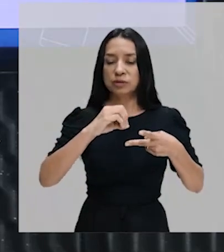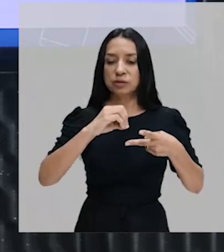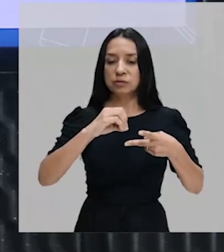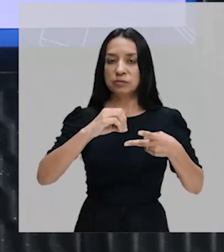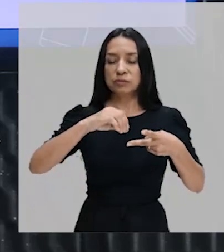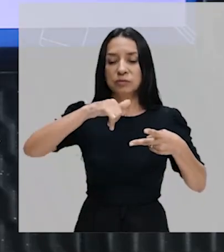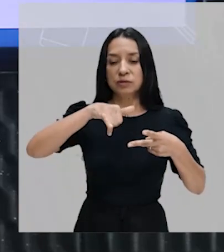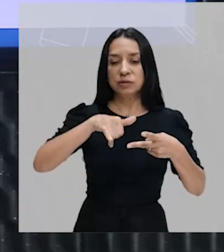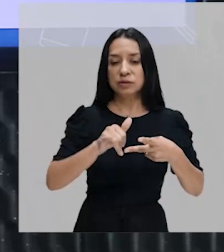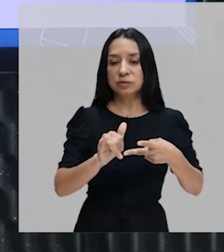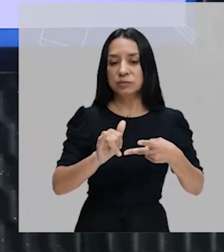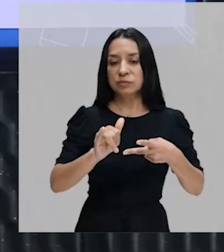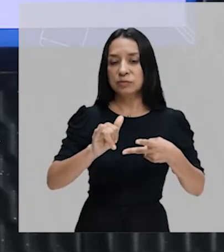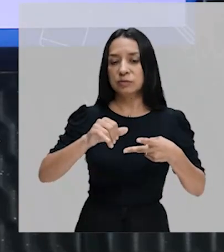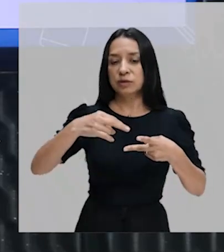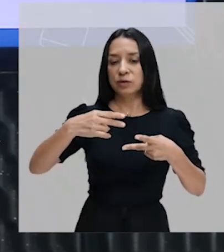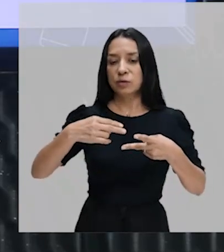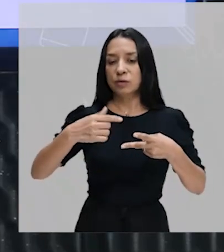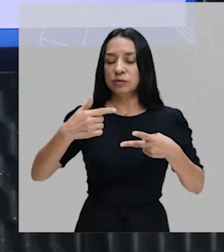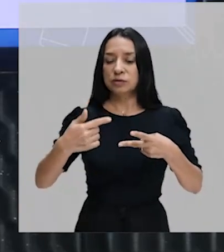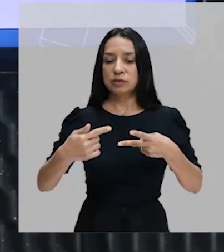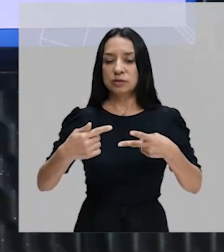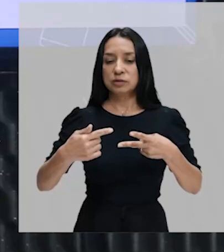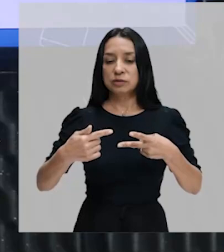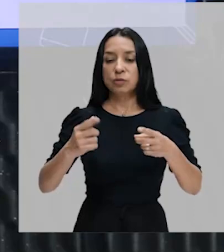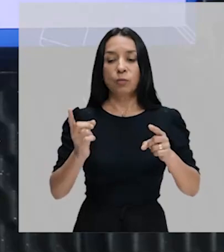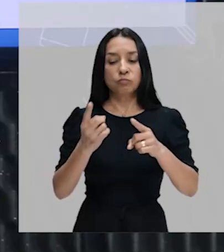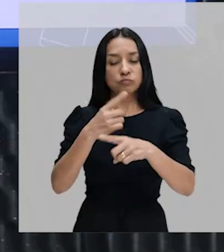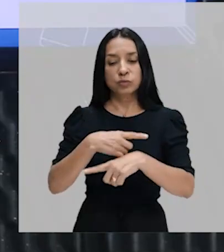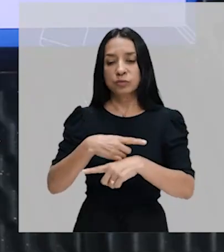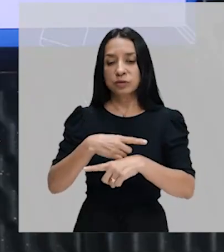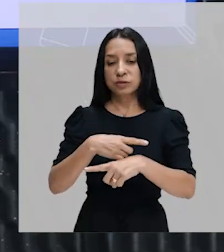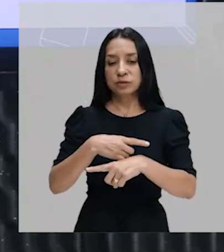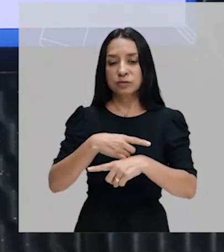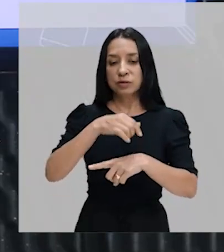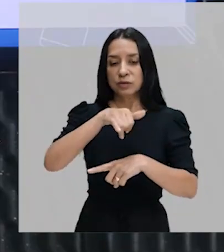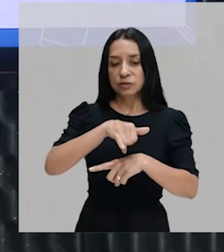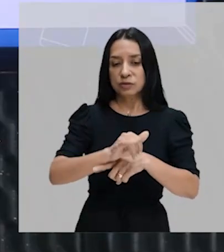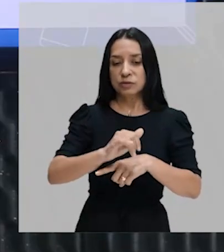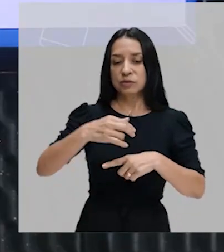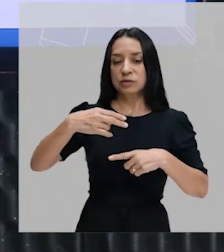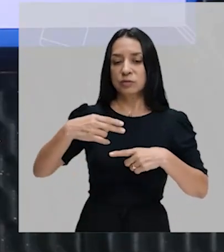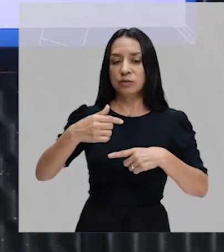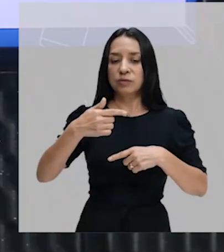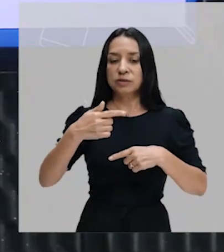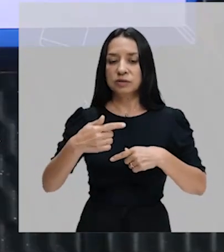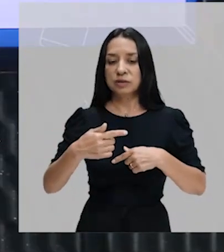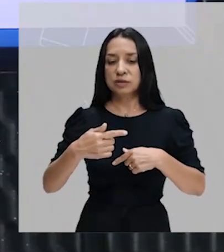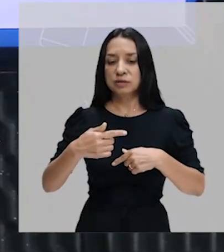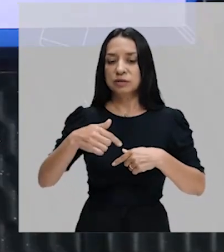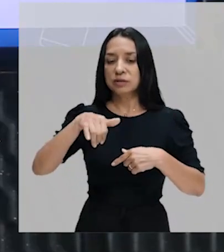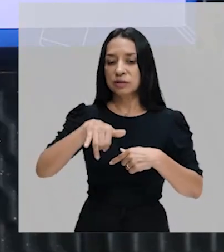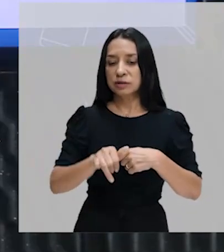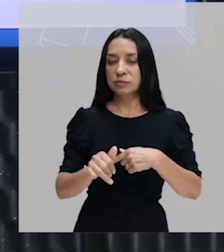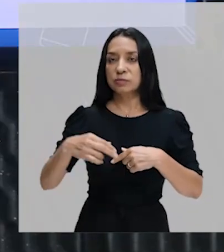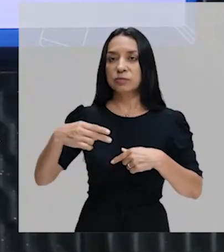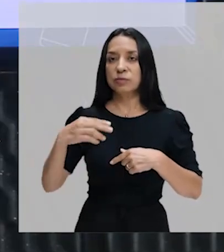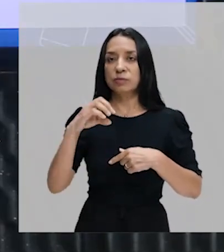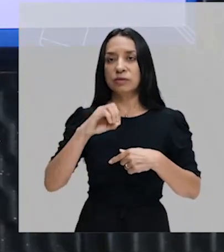y é 7, ou o contrário, né? X pode ser 7 e o y pode ser